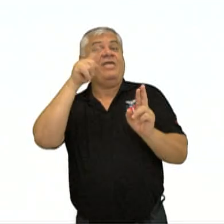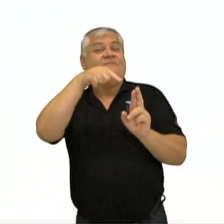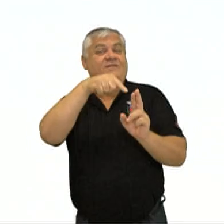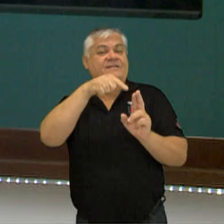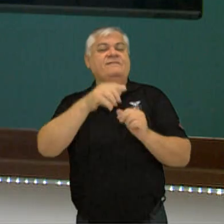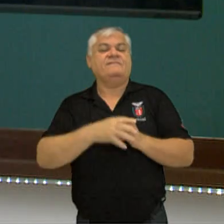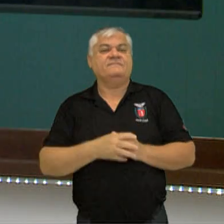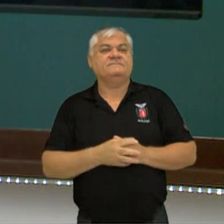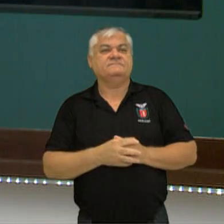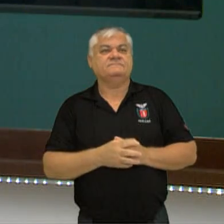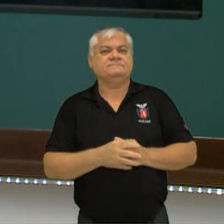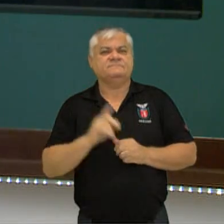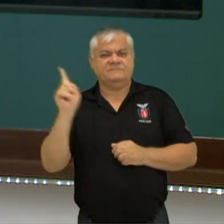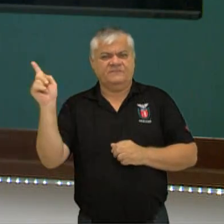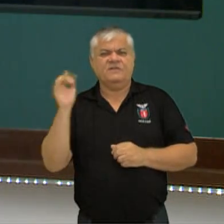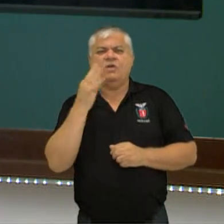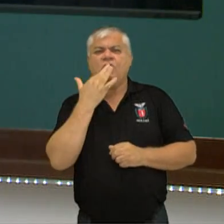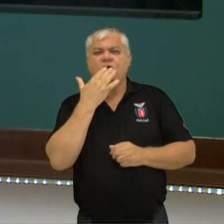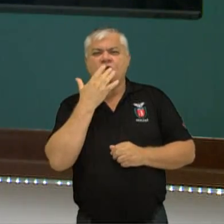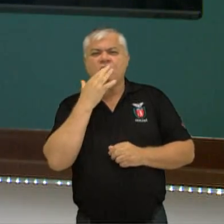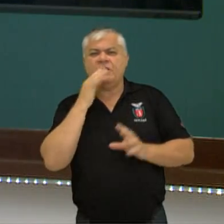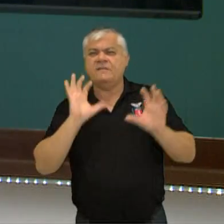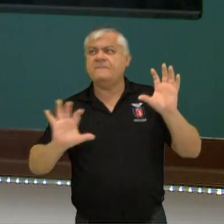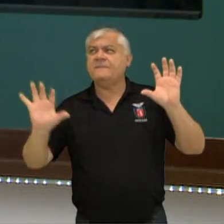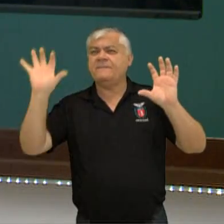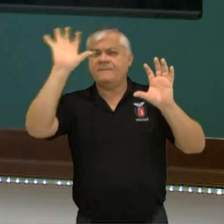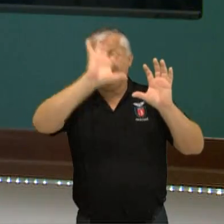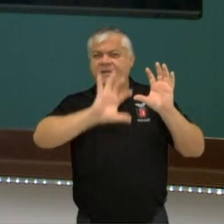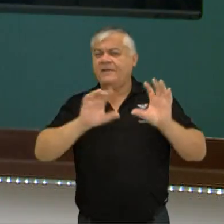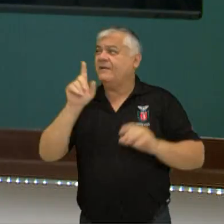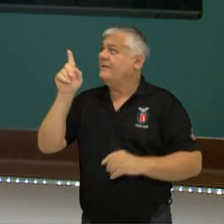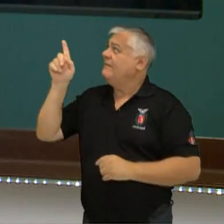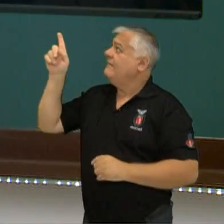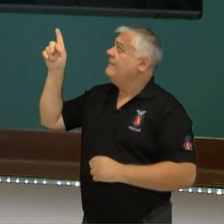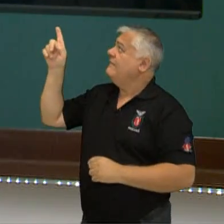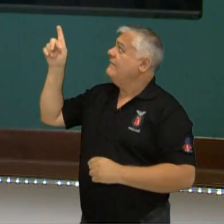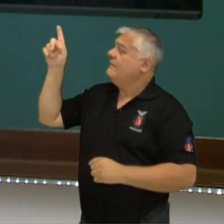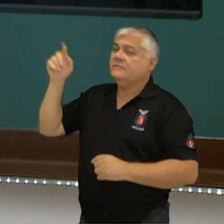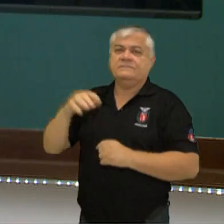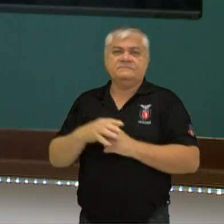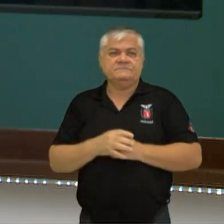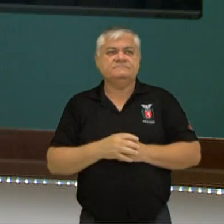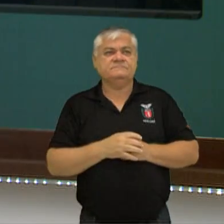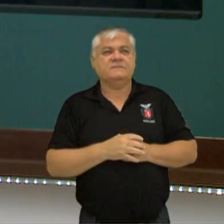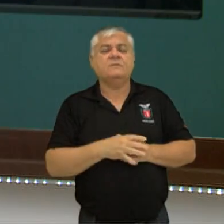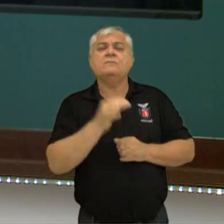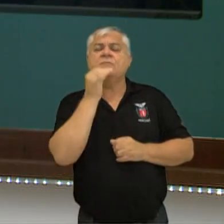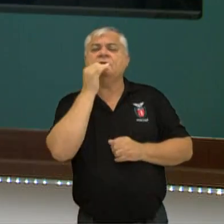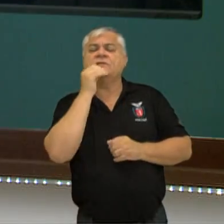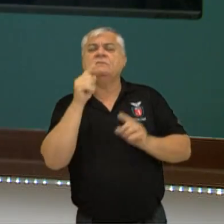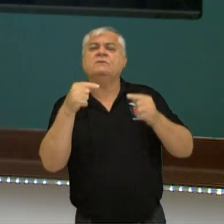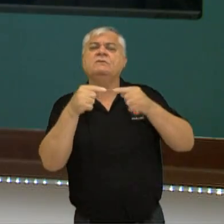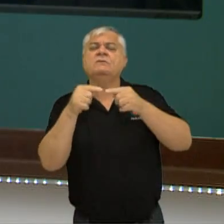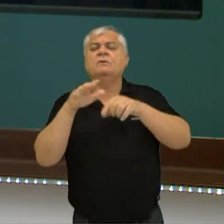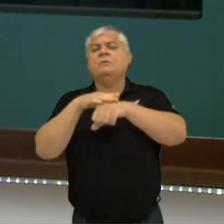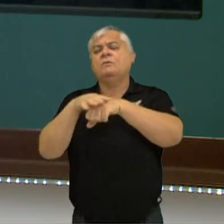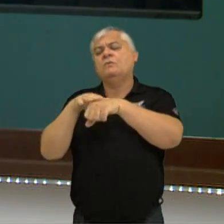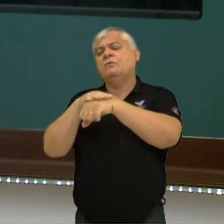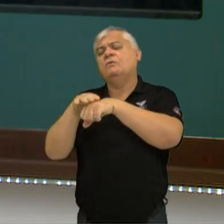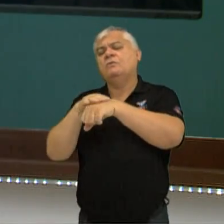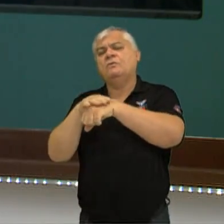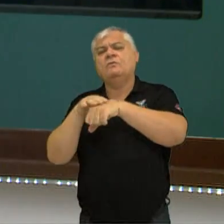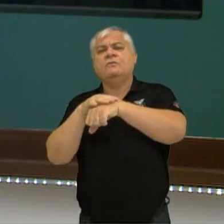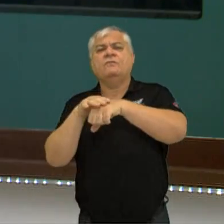Aqui eu coloquei colorido para vocês observarem bem as funções. Então, quando a gente conversa sobre a